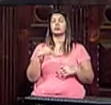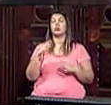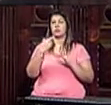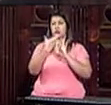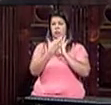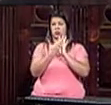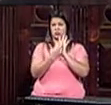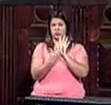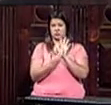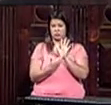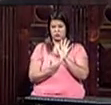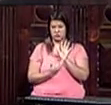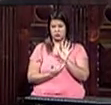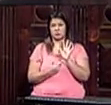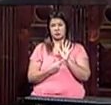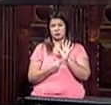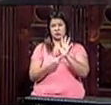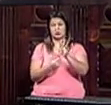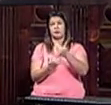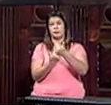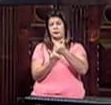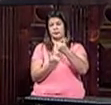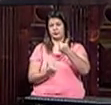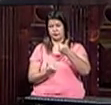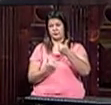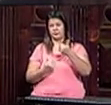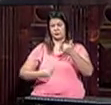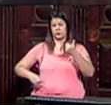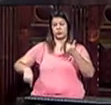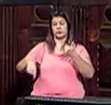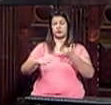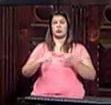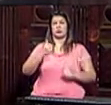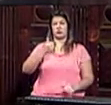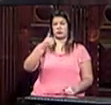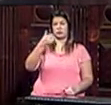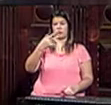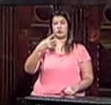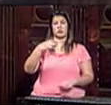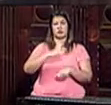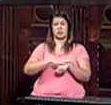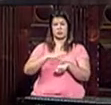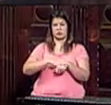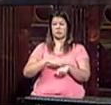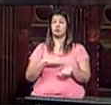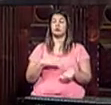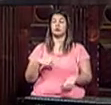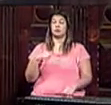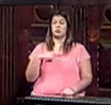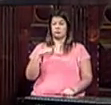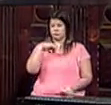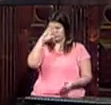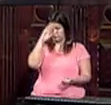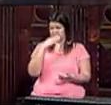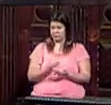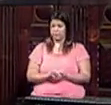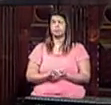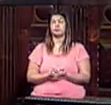relatório apresentado ao ministro em que nós apresentamos 14 iniciativas que